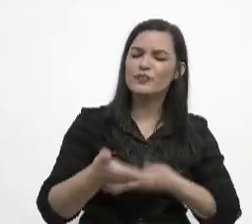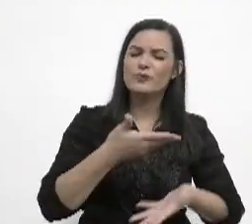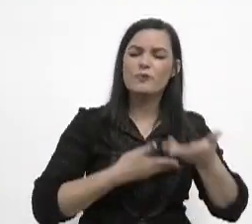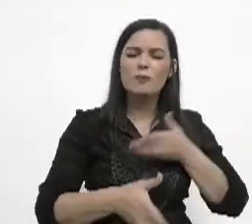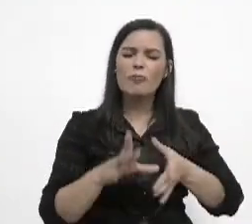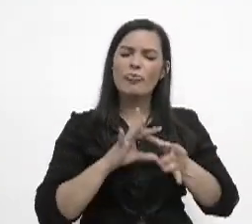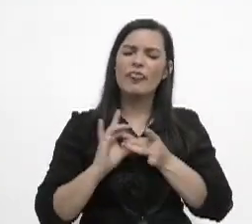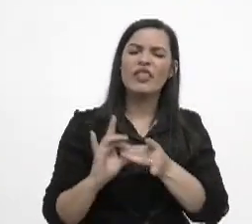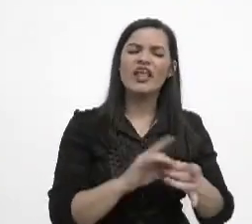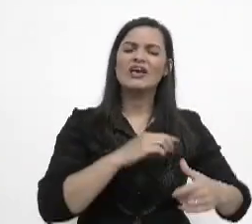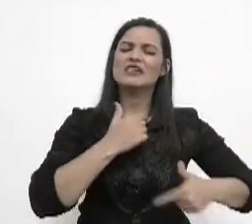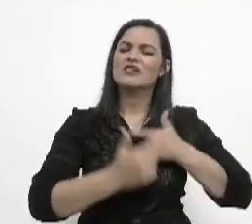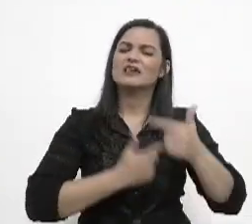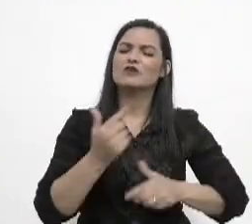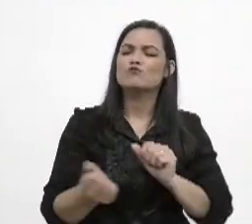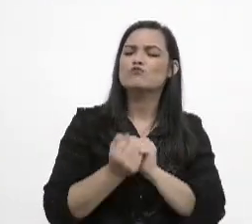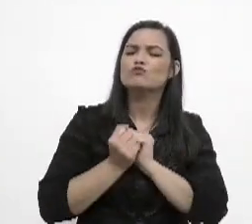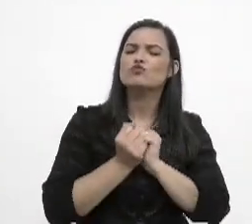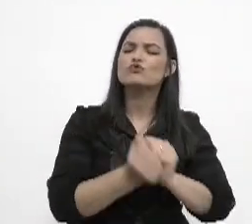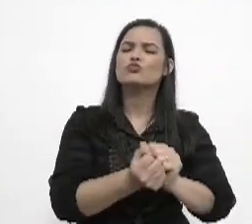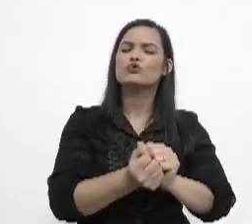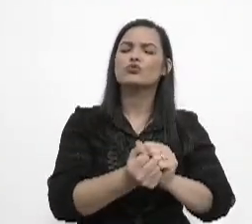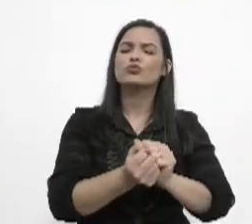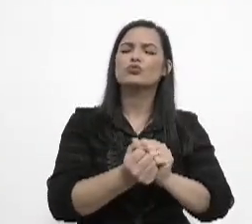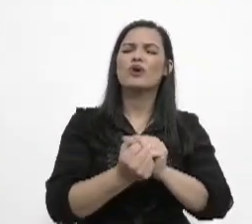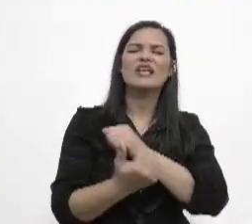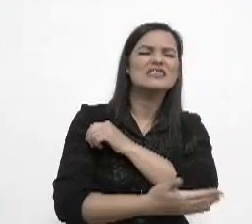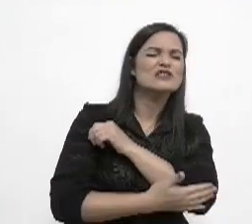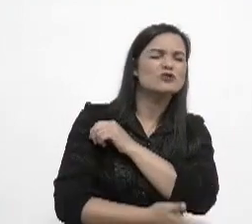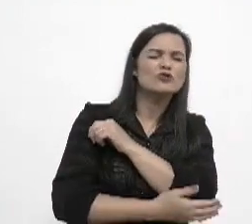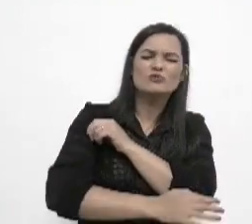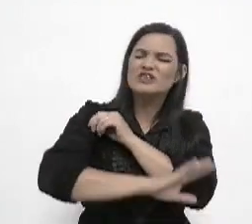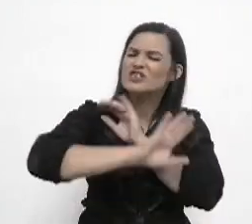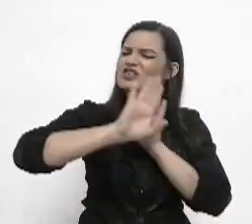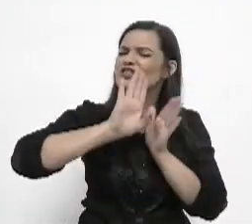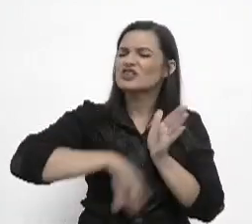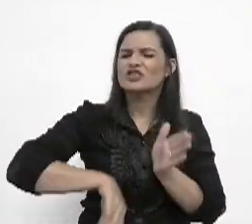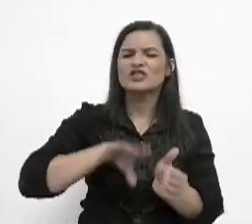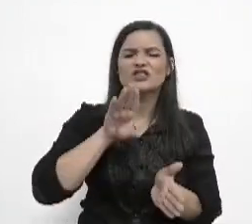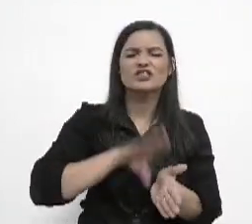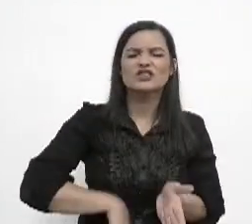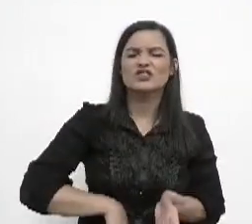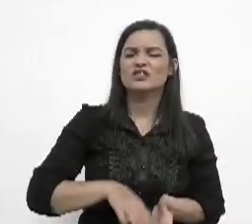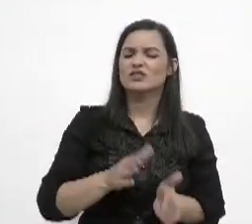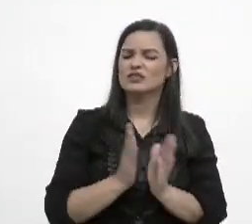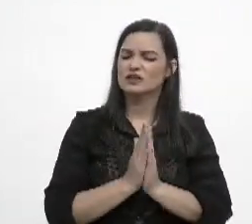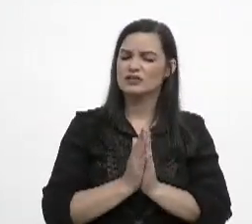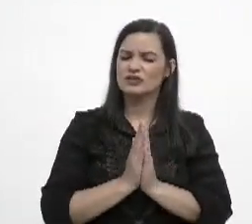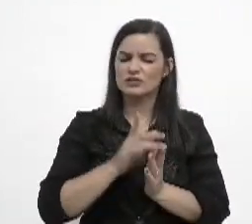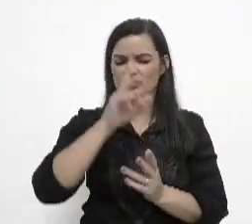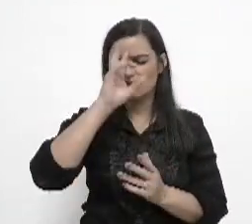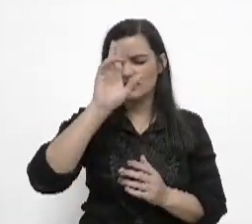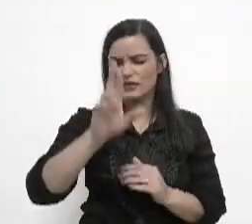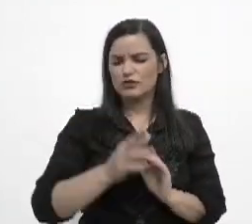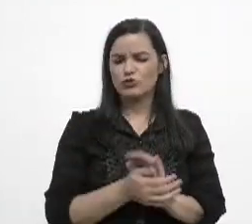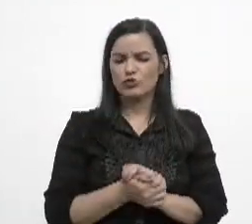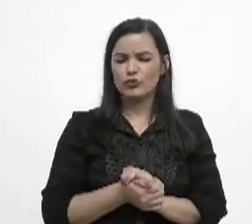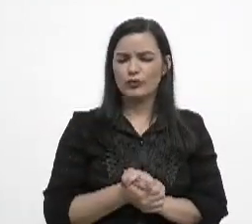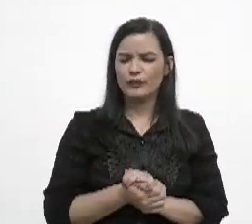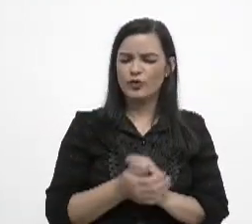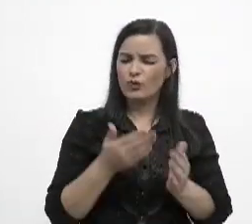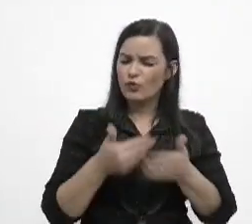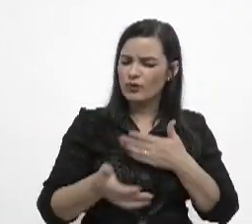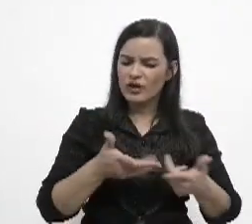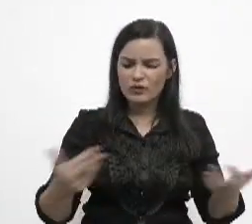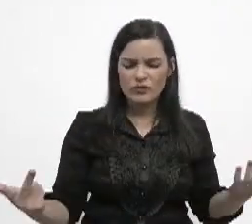o teu poder possa preencher este lugar, que o teu poder possa virar, reinar em nós, Senhor Deus, que a tua escolha, Senhor Deus, possa estar cada